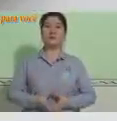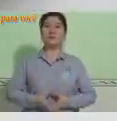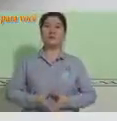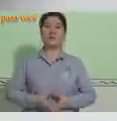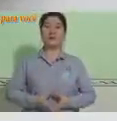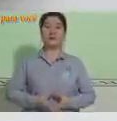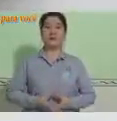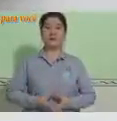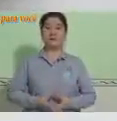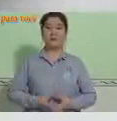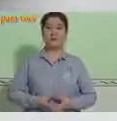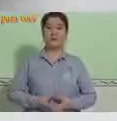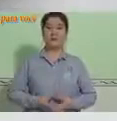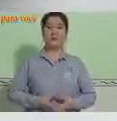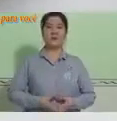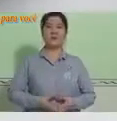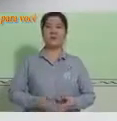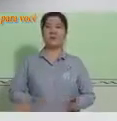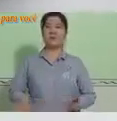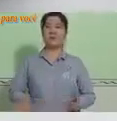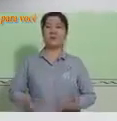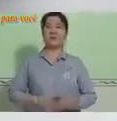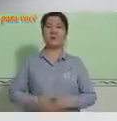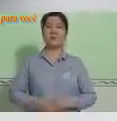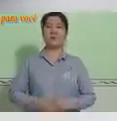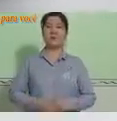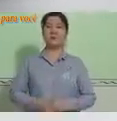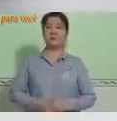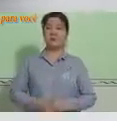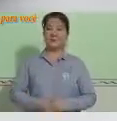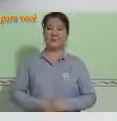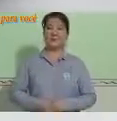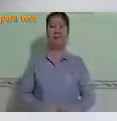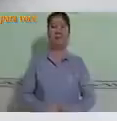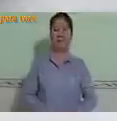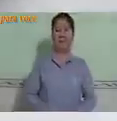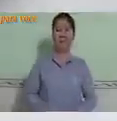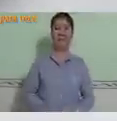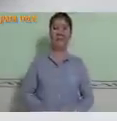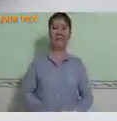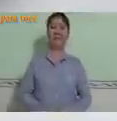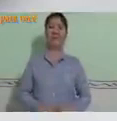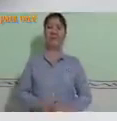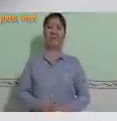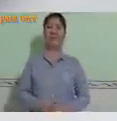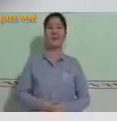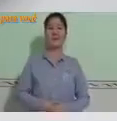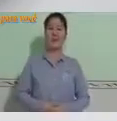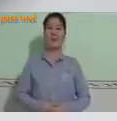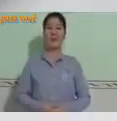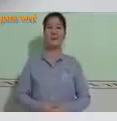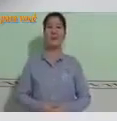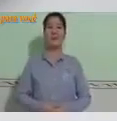A cirurgia pode ser feita com duas técnicas diferentes. Técnica tradicional 2. O cirurgião faz